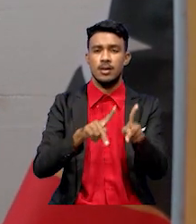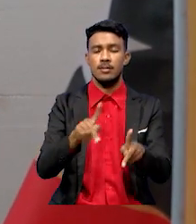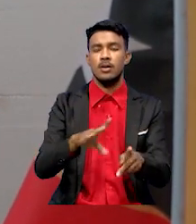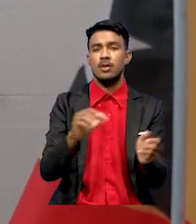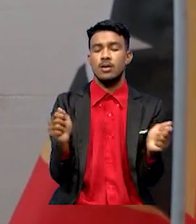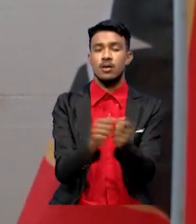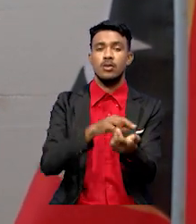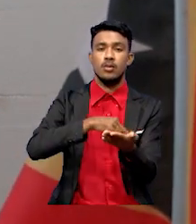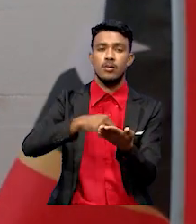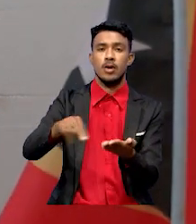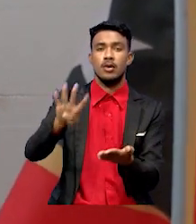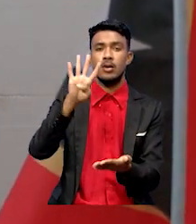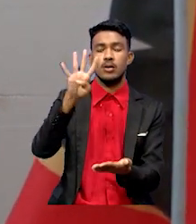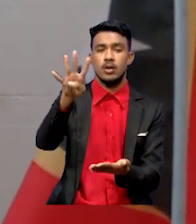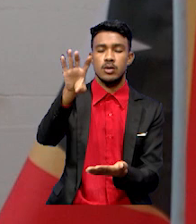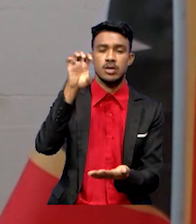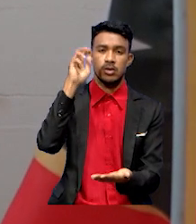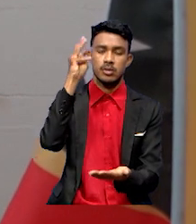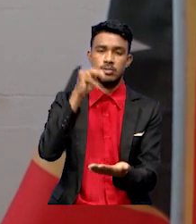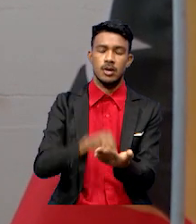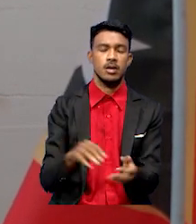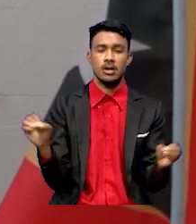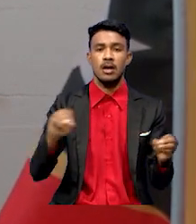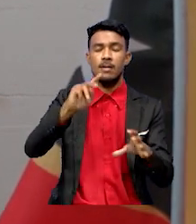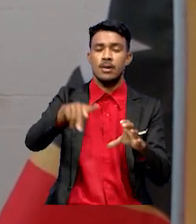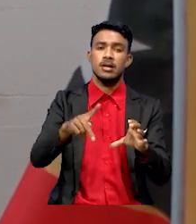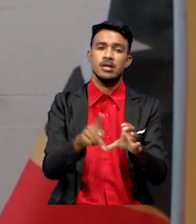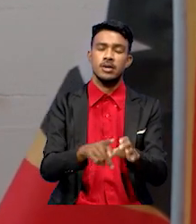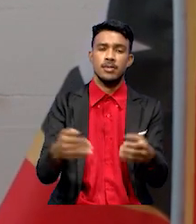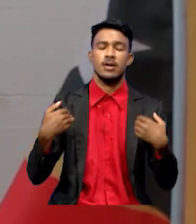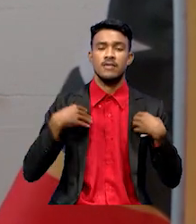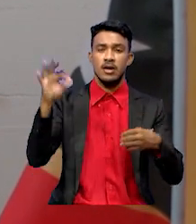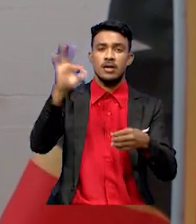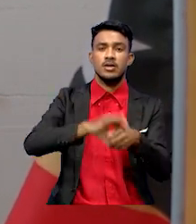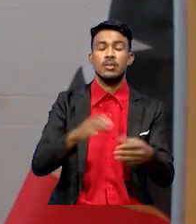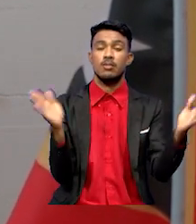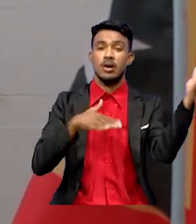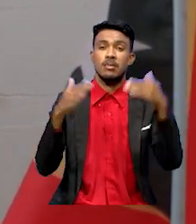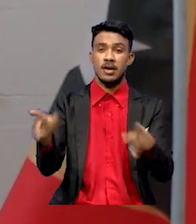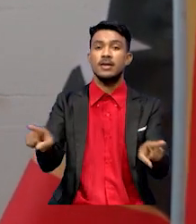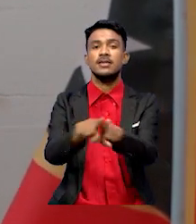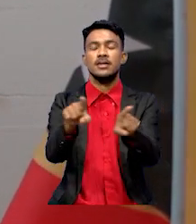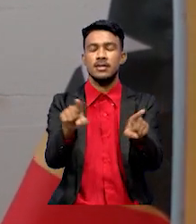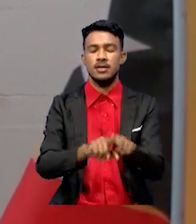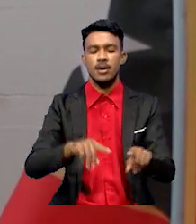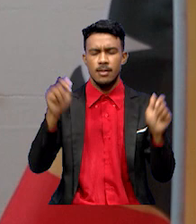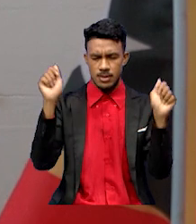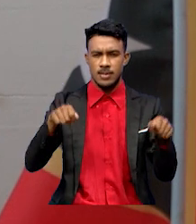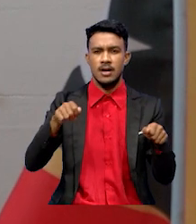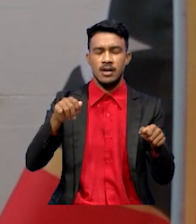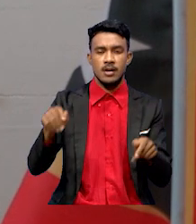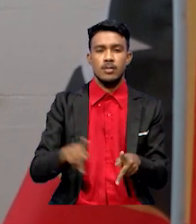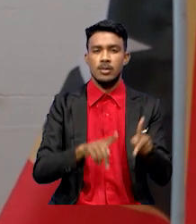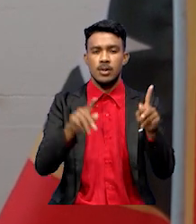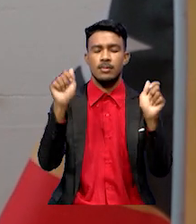ida be. 400 mil itala la participa ia eleição, né? Ninha problema em hansanhansa. Para público, né? Bele compreende essa